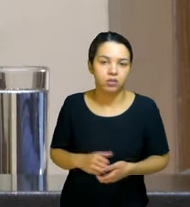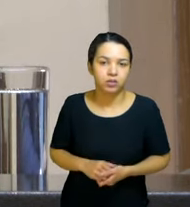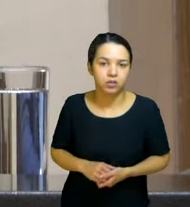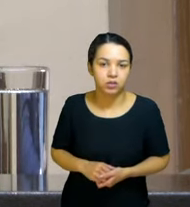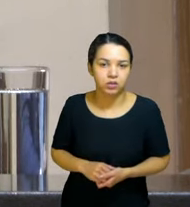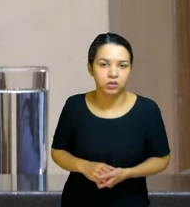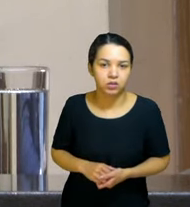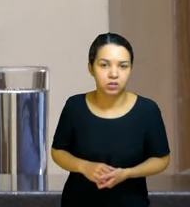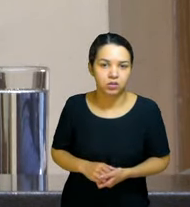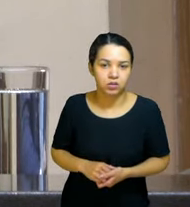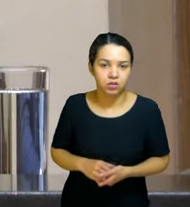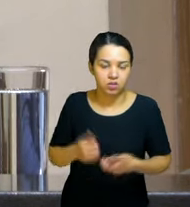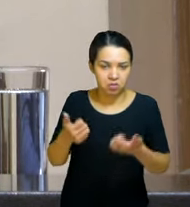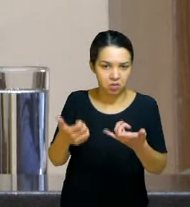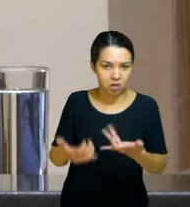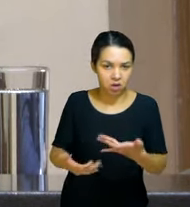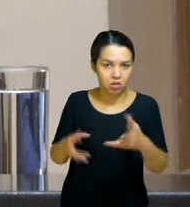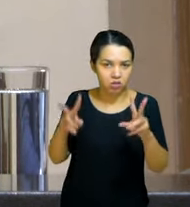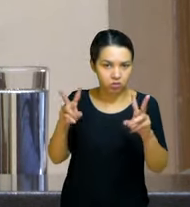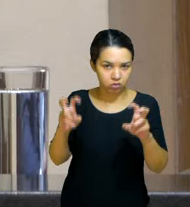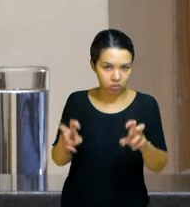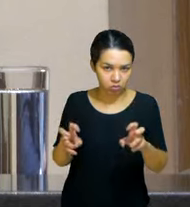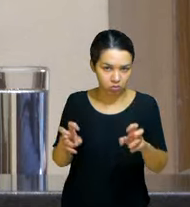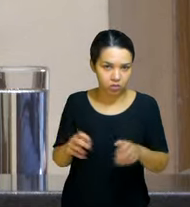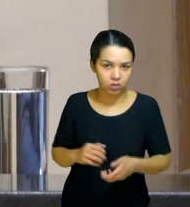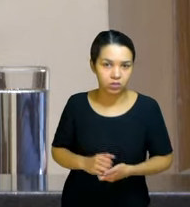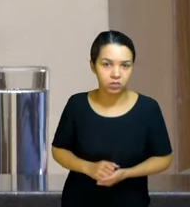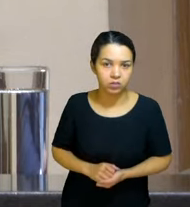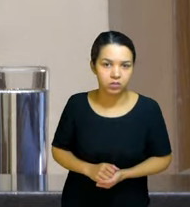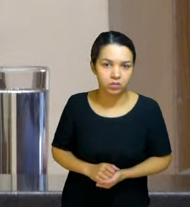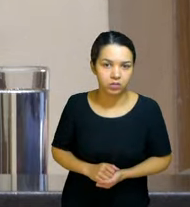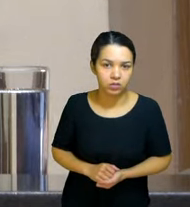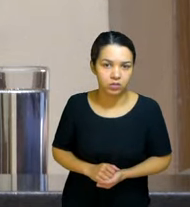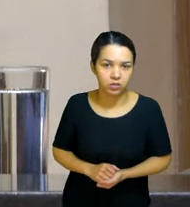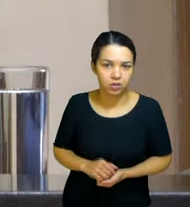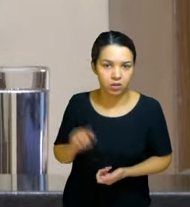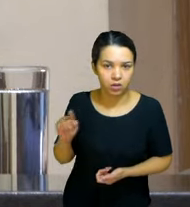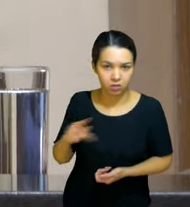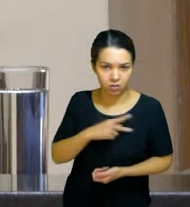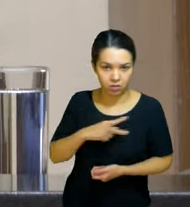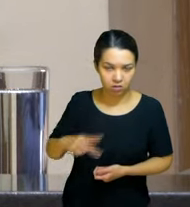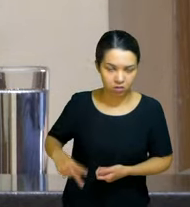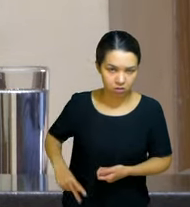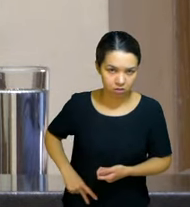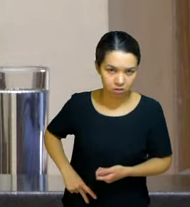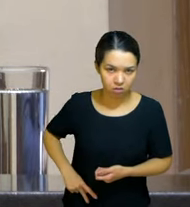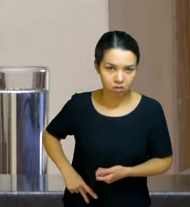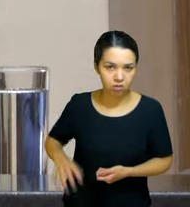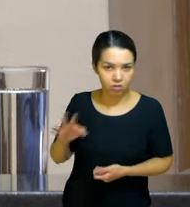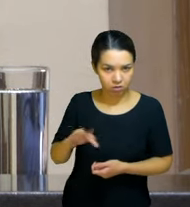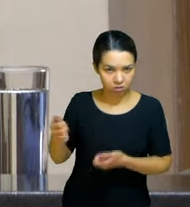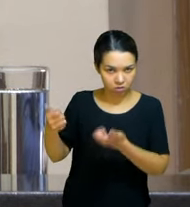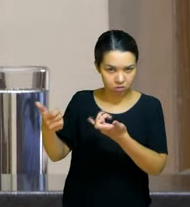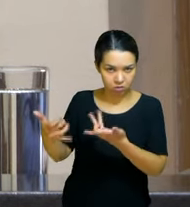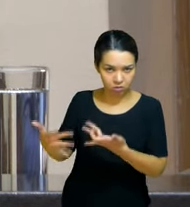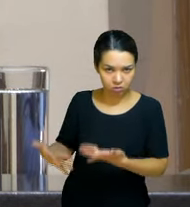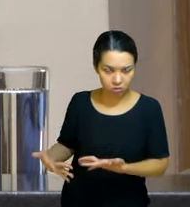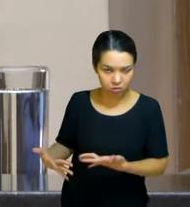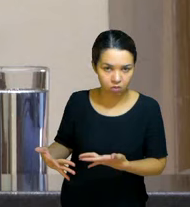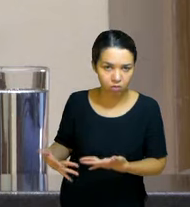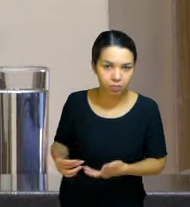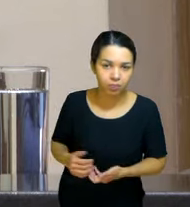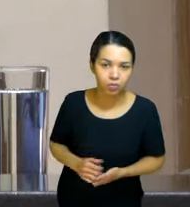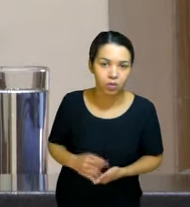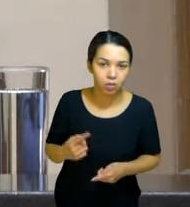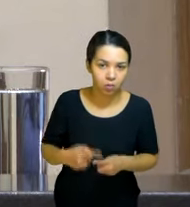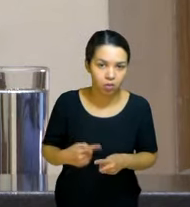na questão que foi colocada pela pessoa que me antecedeu aqui, presidente da Federação Catarinense de Atletismo, porque eu